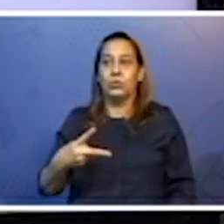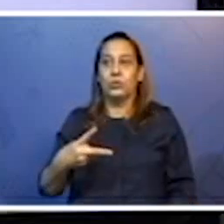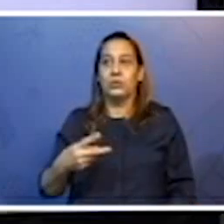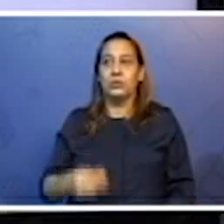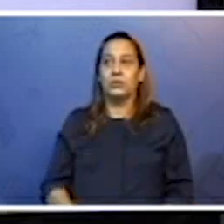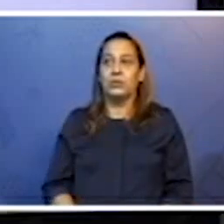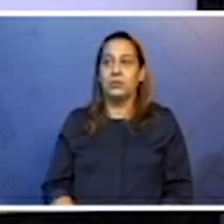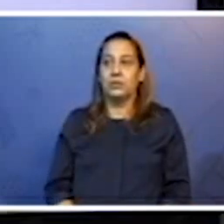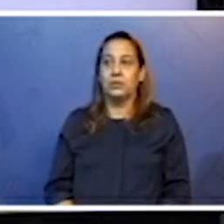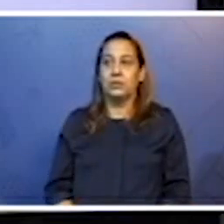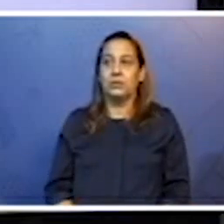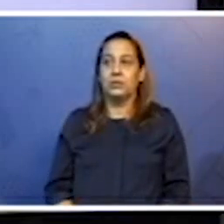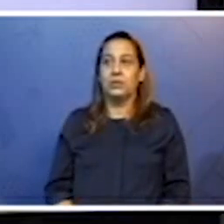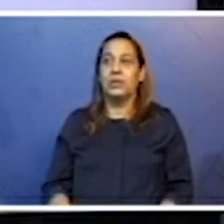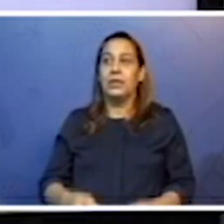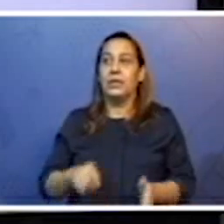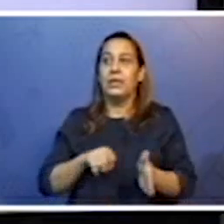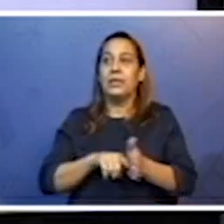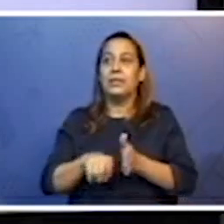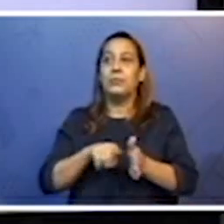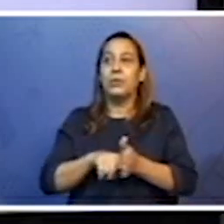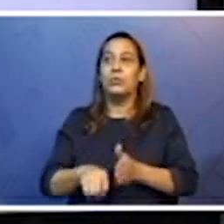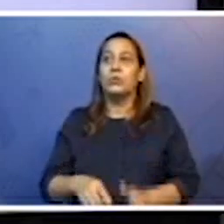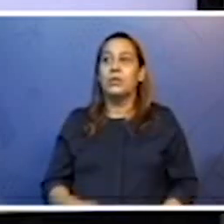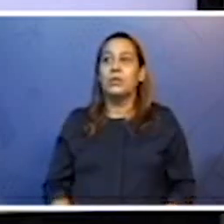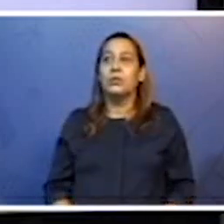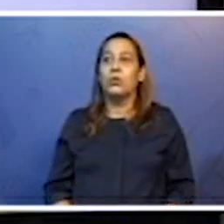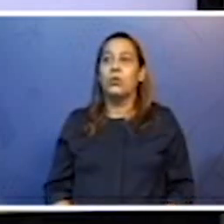fizemos, gente. Tá perguntando isso aqui, ó.